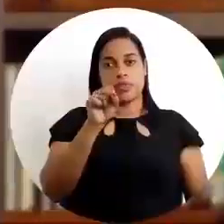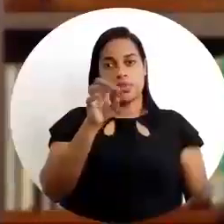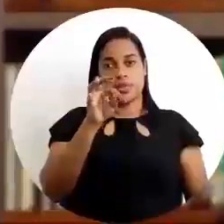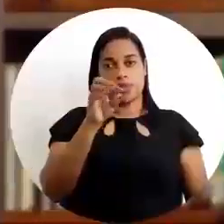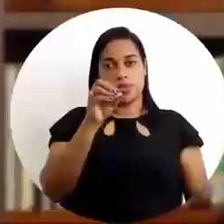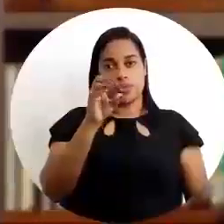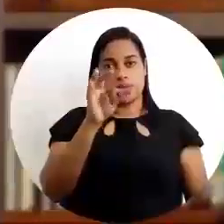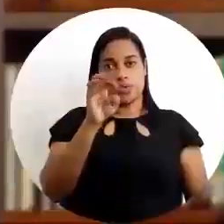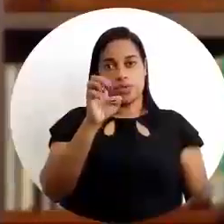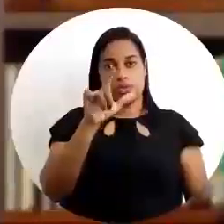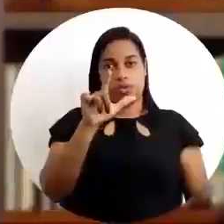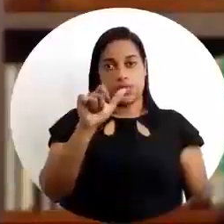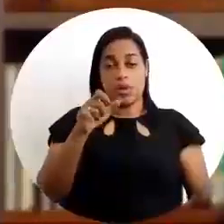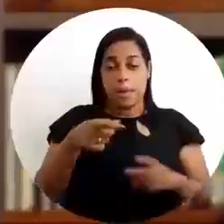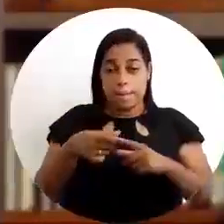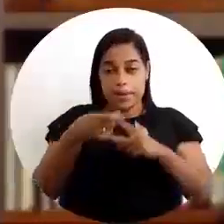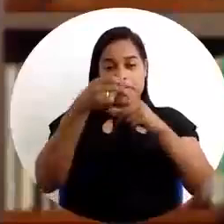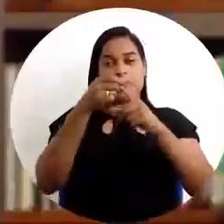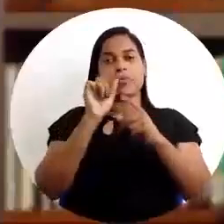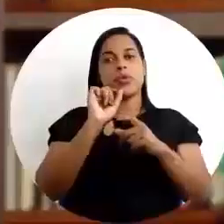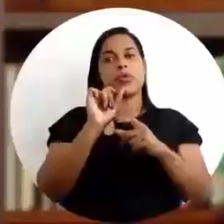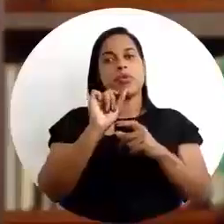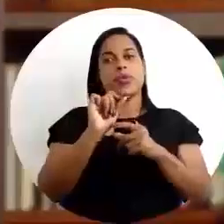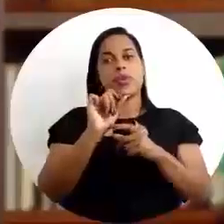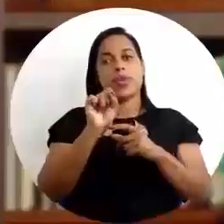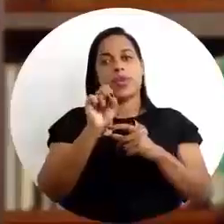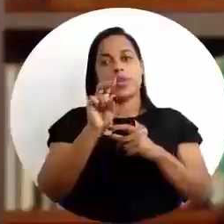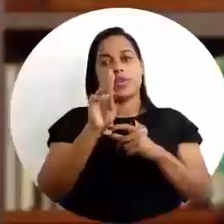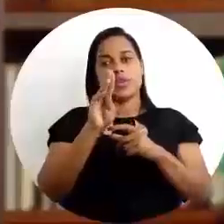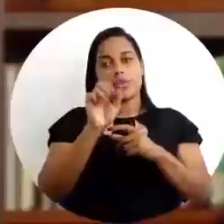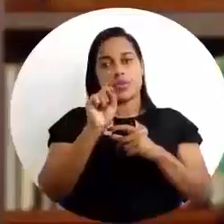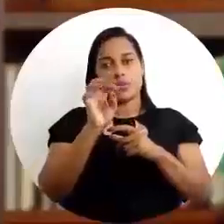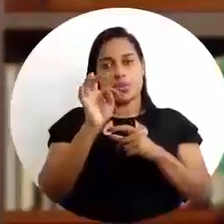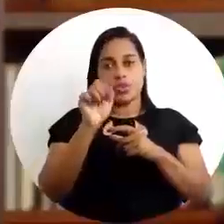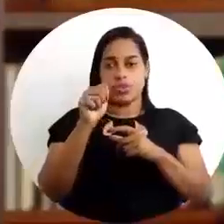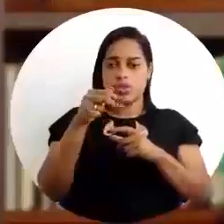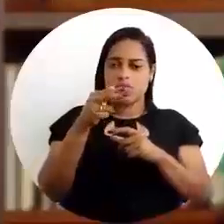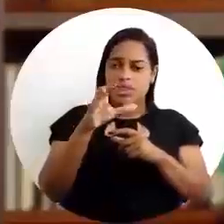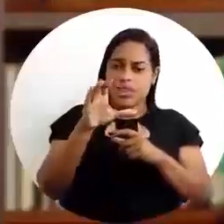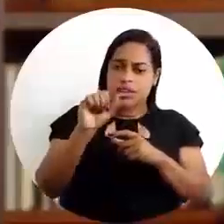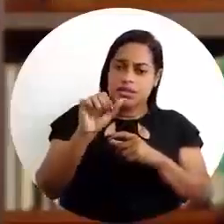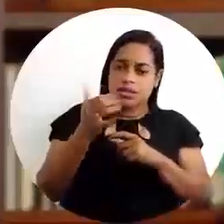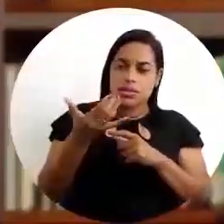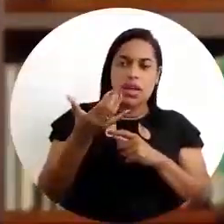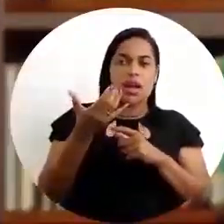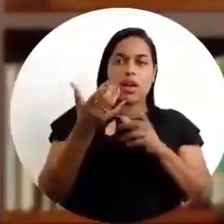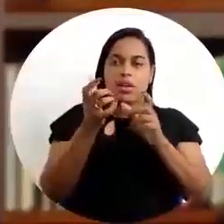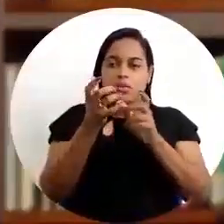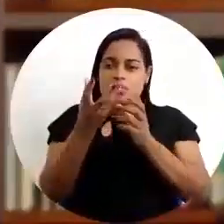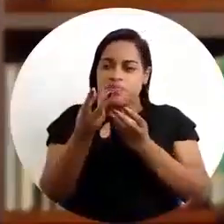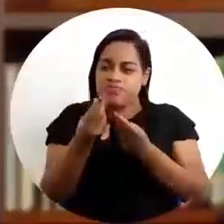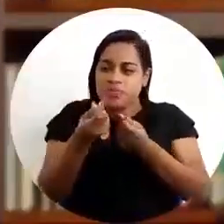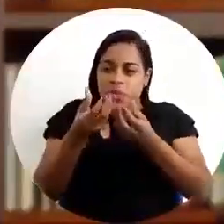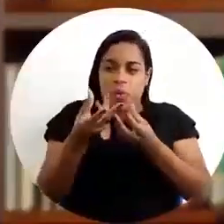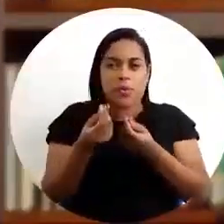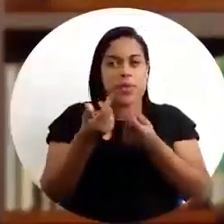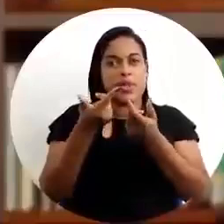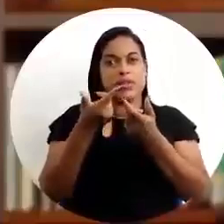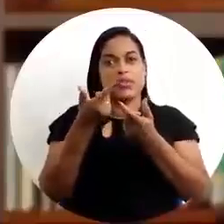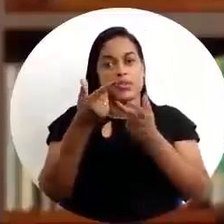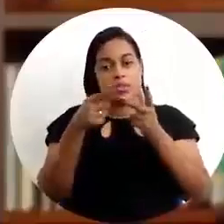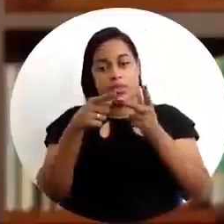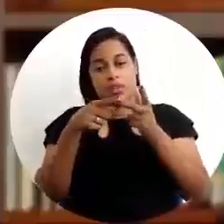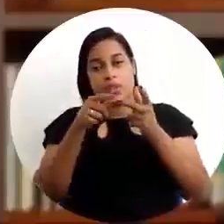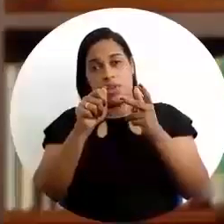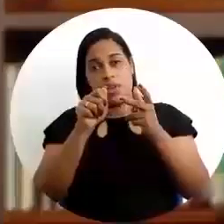coisa principal do mundo eles chamavam de substância. Para o Ranganathan, a coisa principal numa